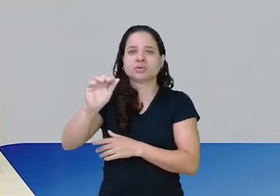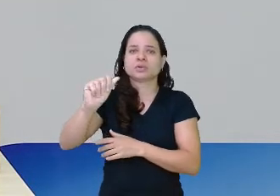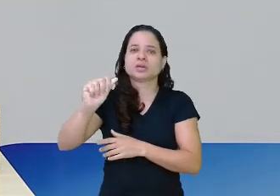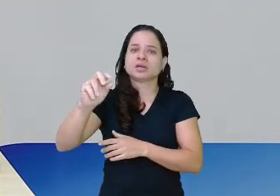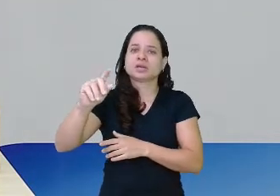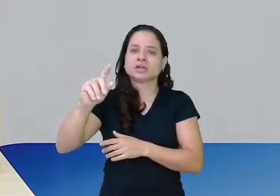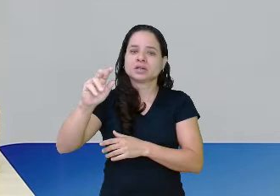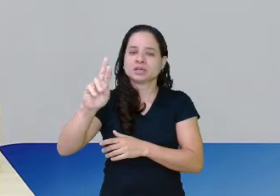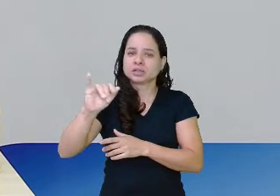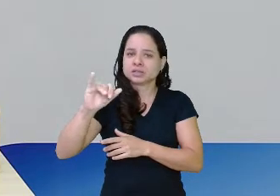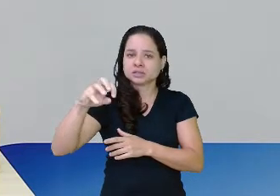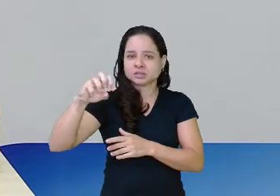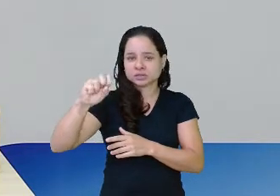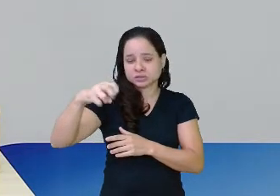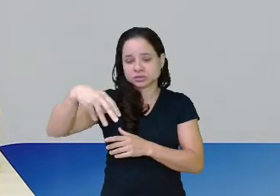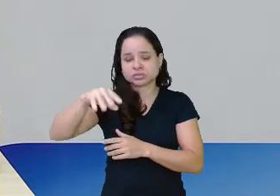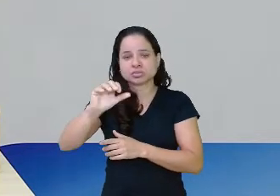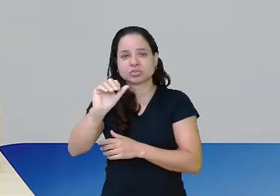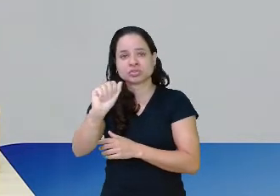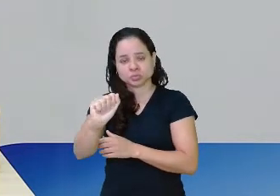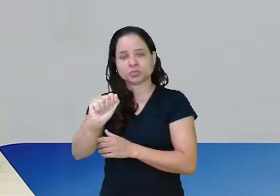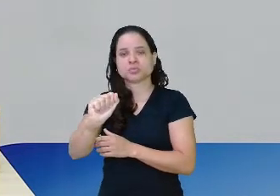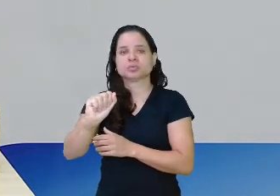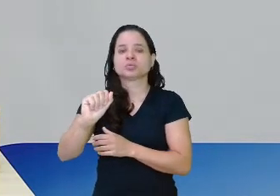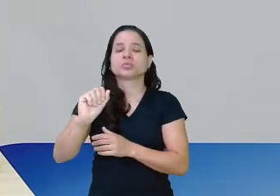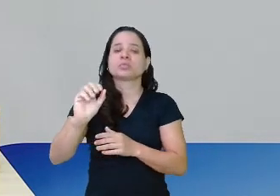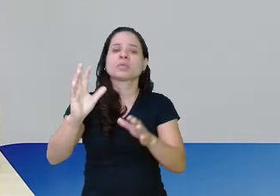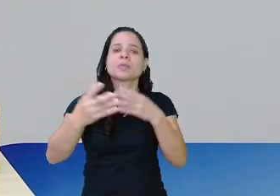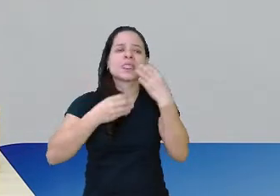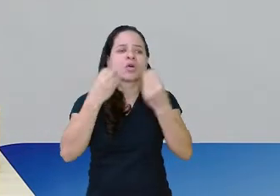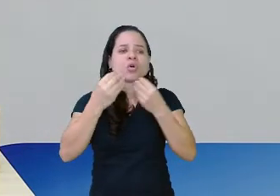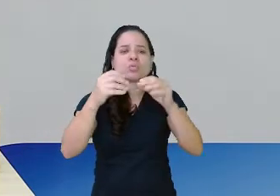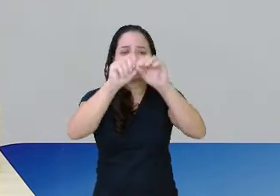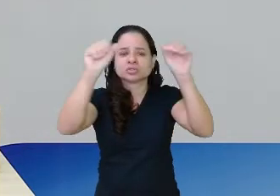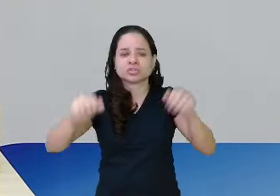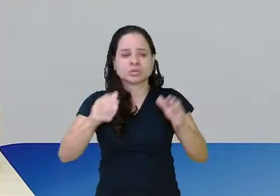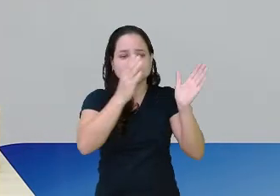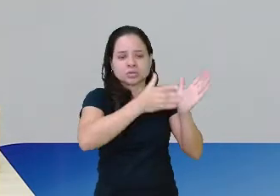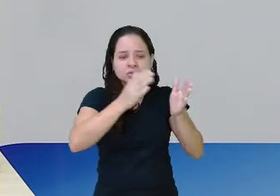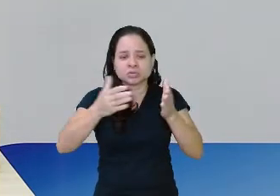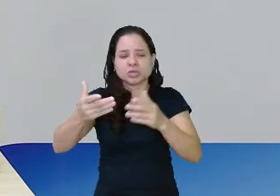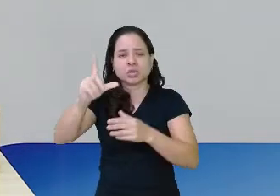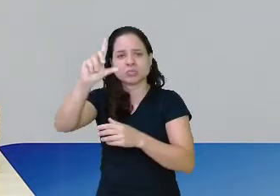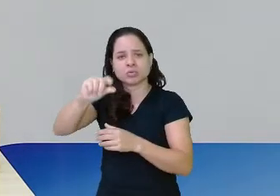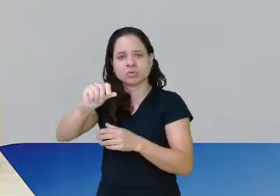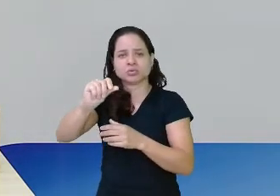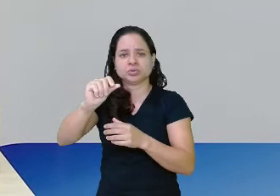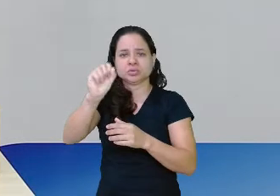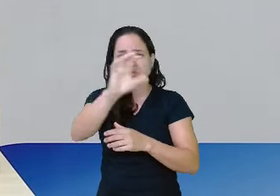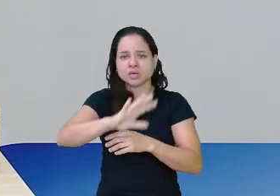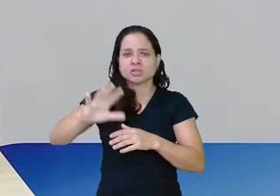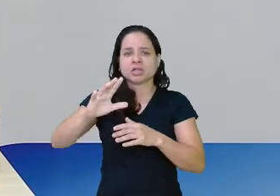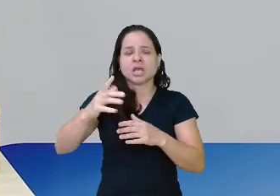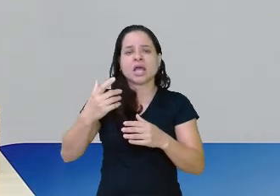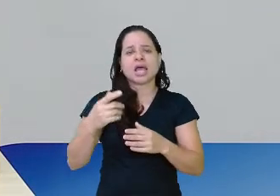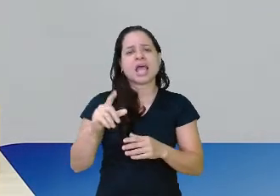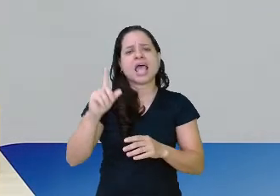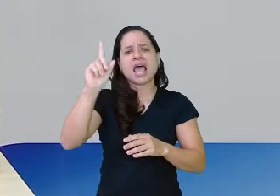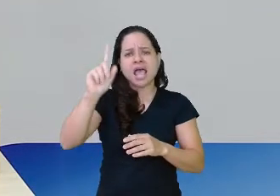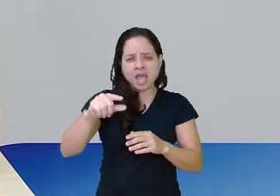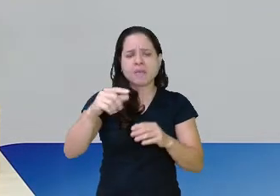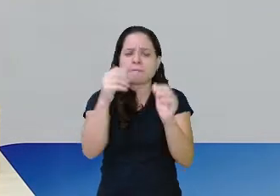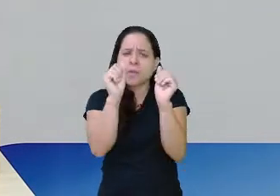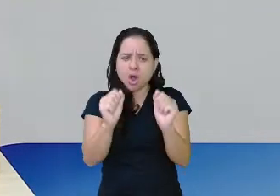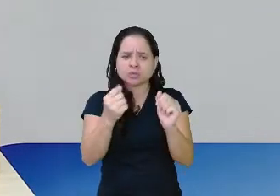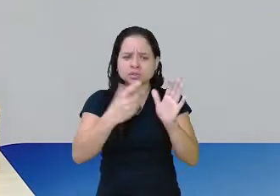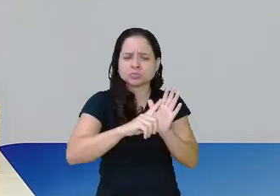Então, como é um sistema posicional, mesmo tendo poucos símbolos, é possível representar todos os